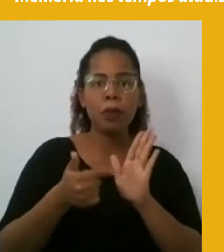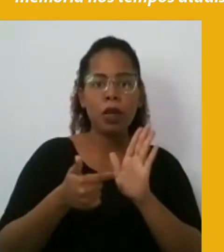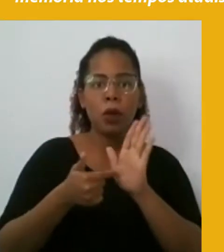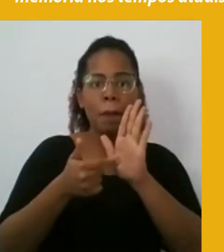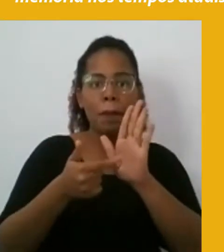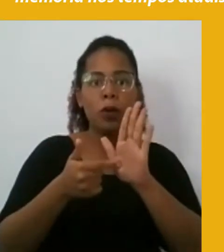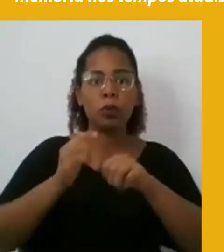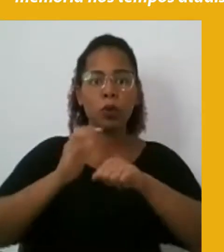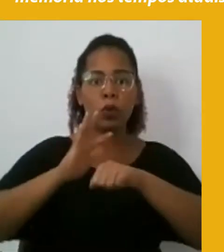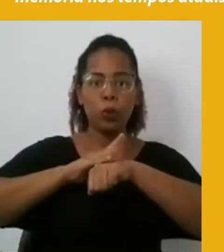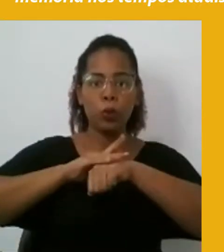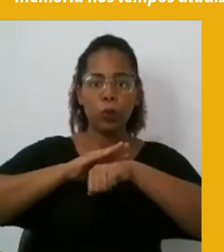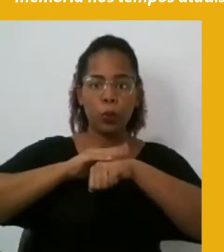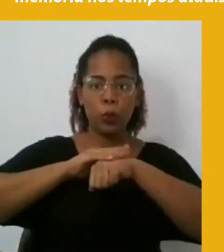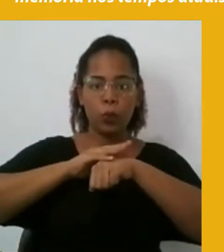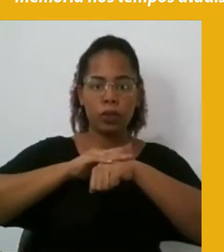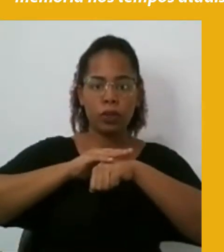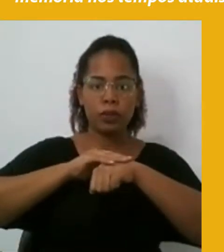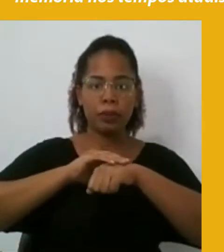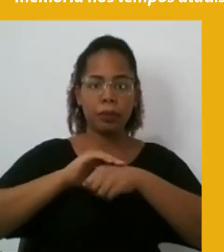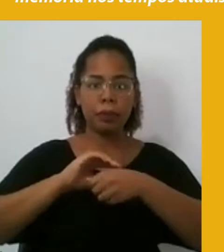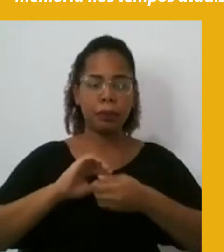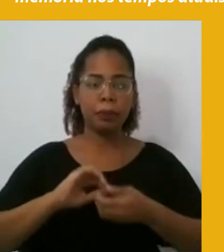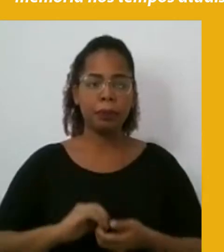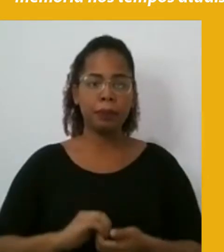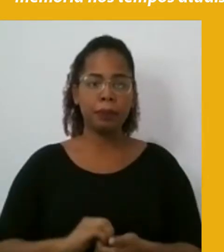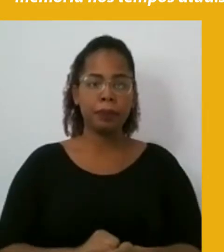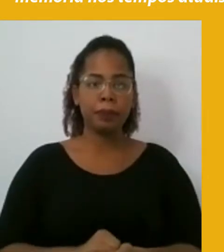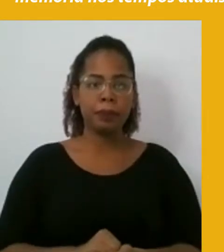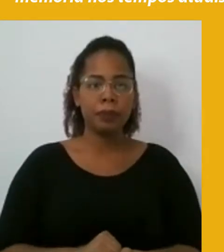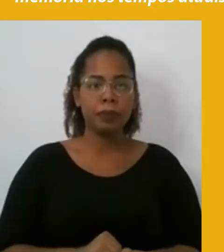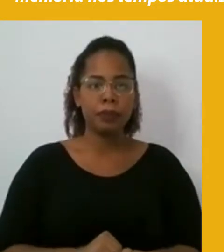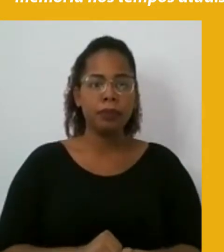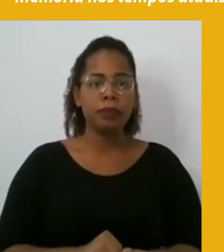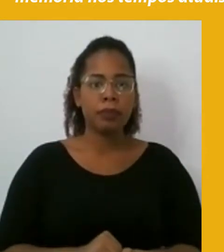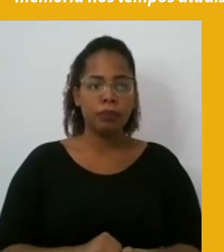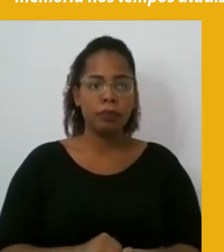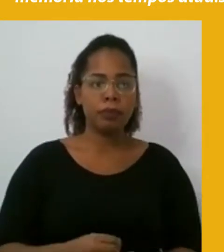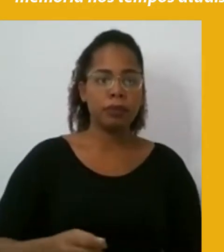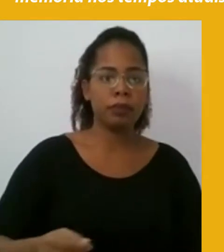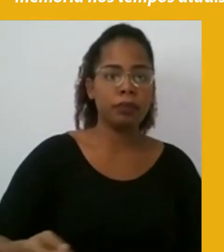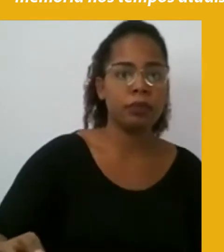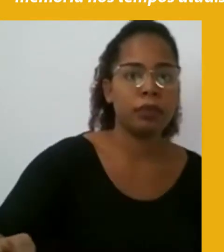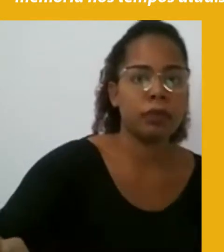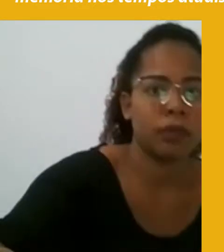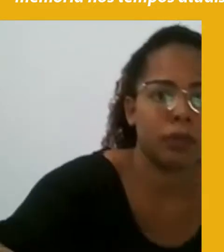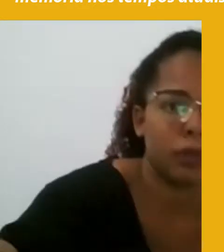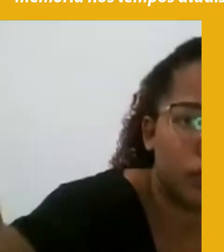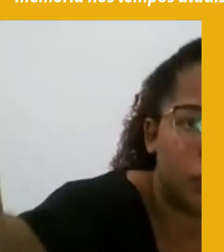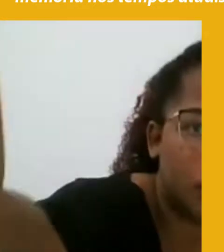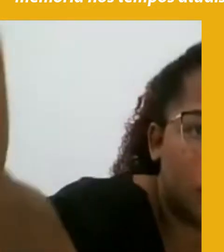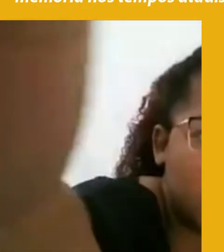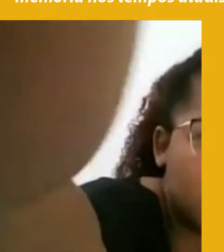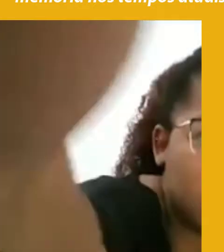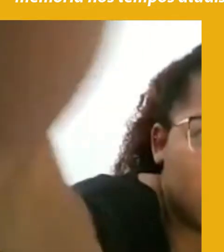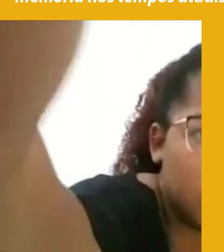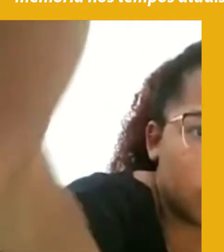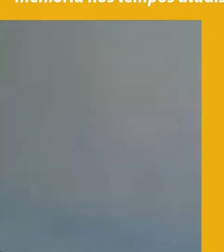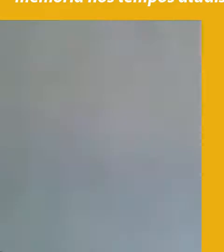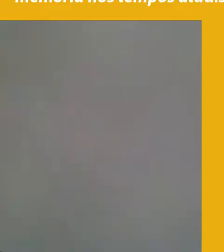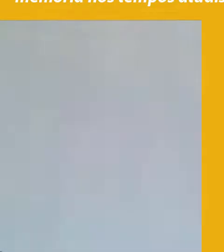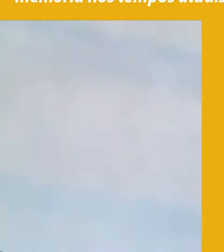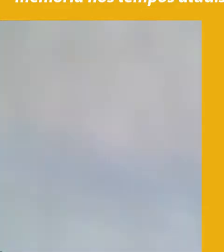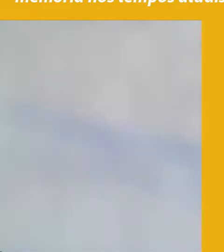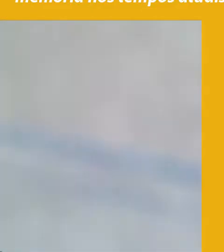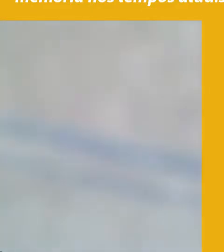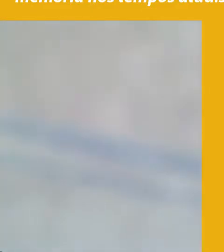doença em tratar desse assunto, que é simplesmente, parece que a gente quer se livrar dessa doença para voltar à normalidade,